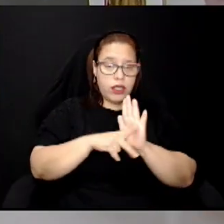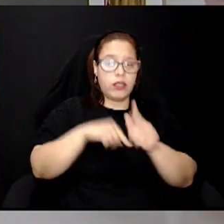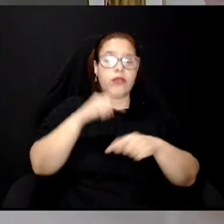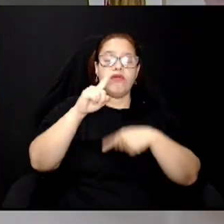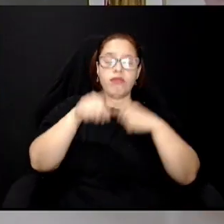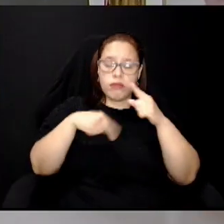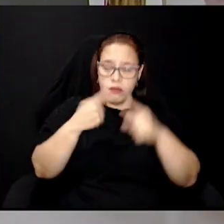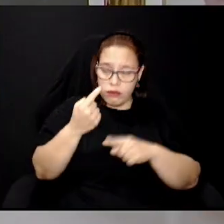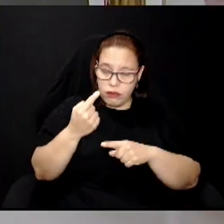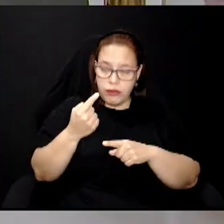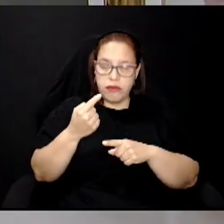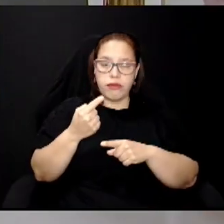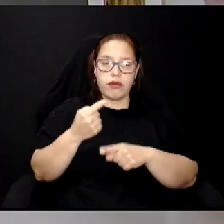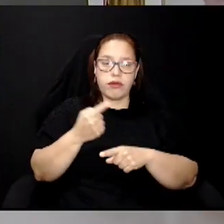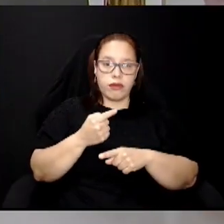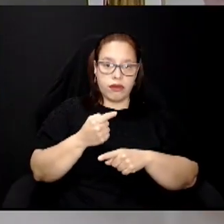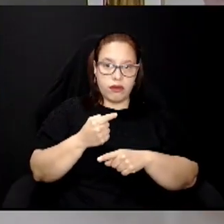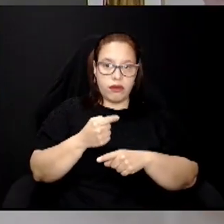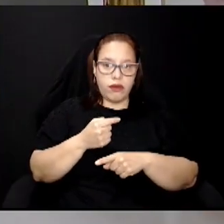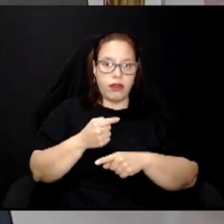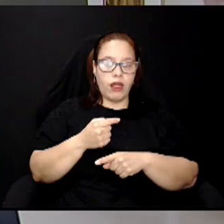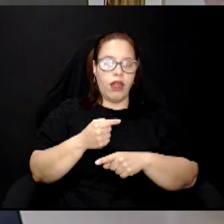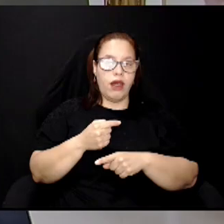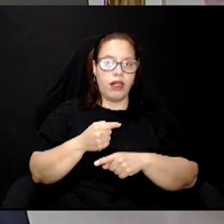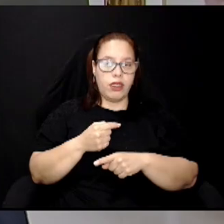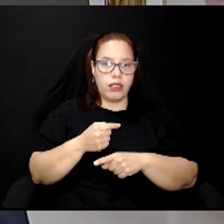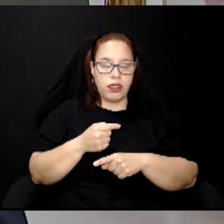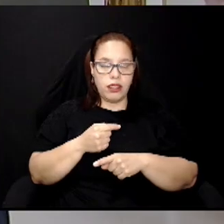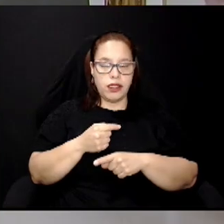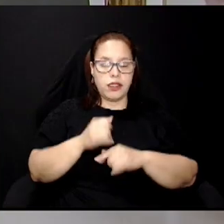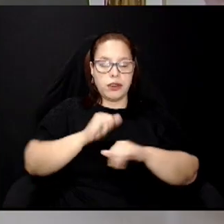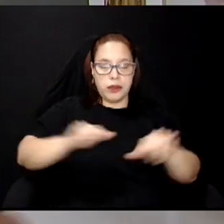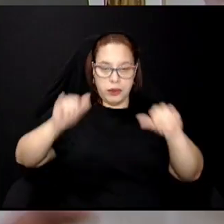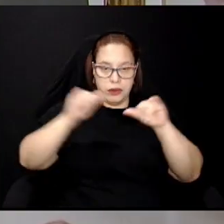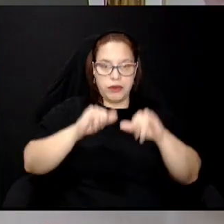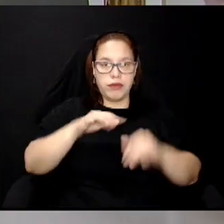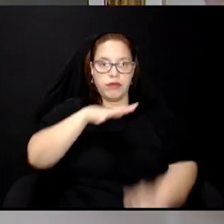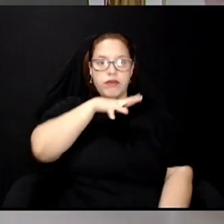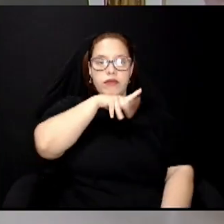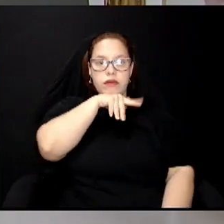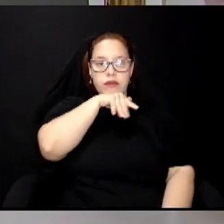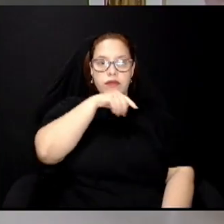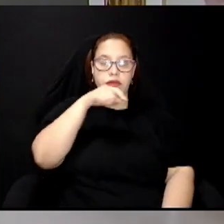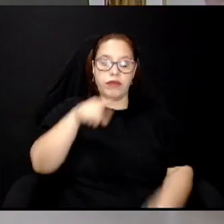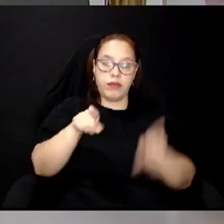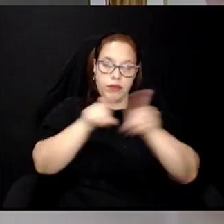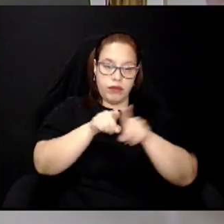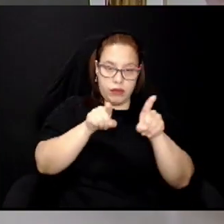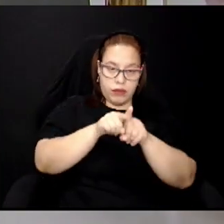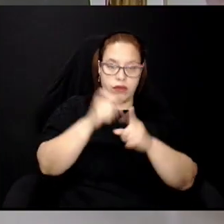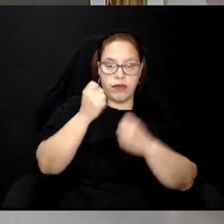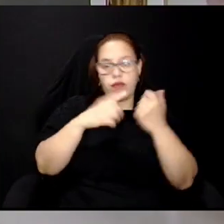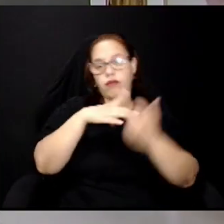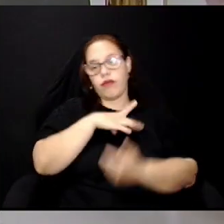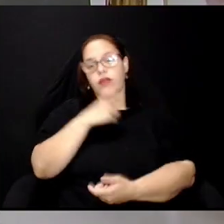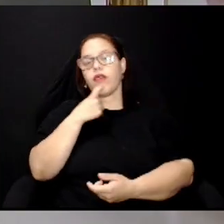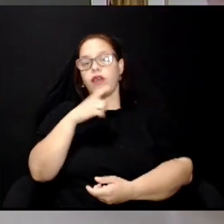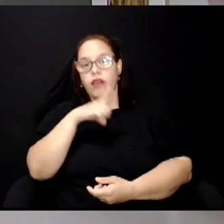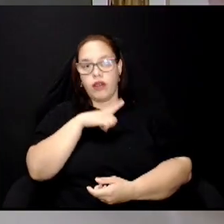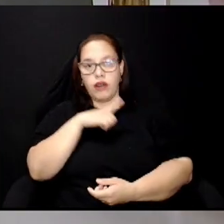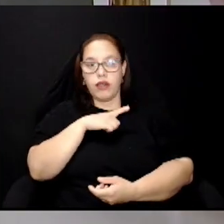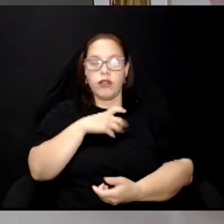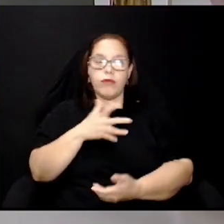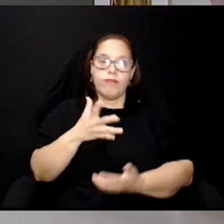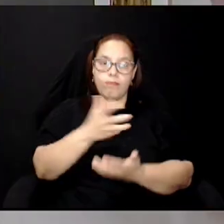vai dar muita publicidade para a causa animal e também para o município que tem como angariar aí